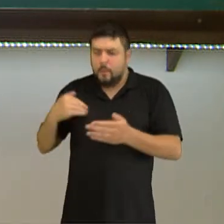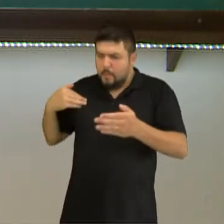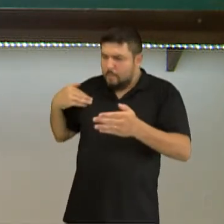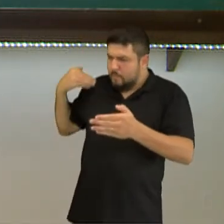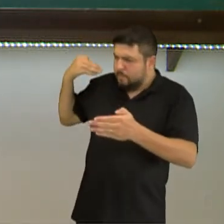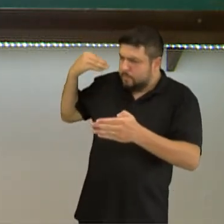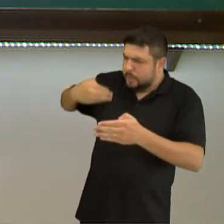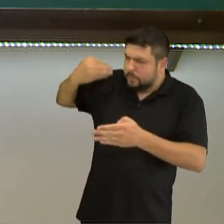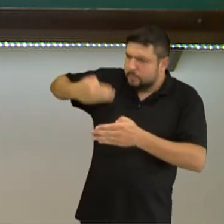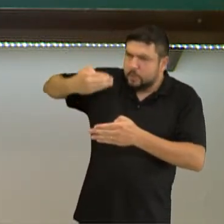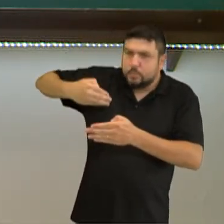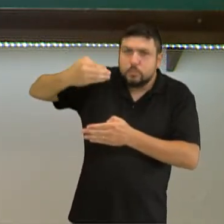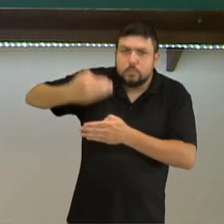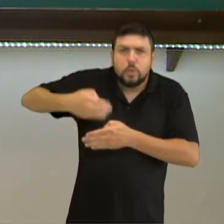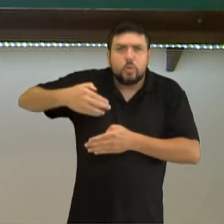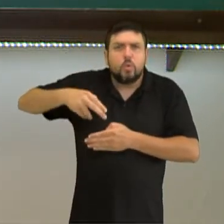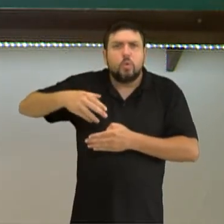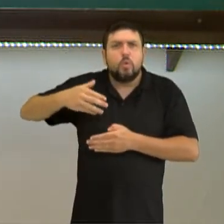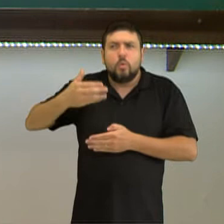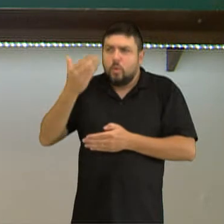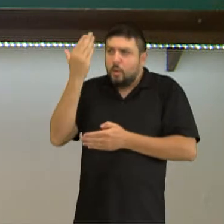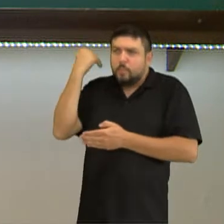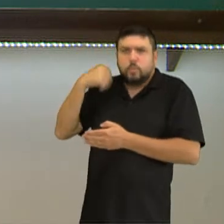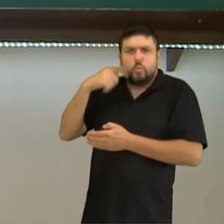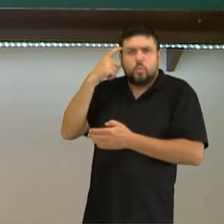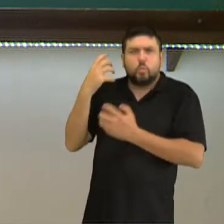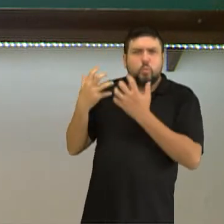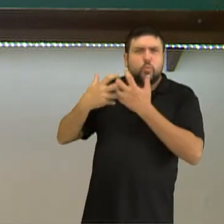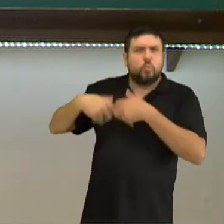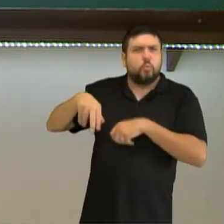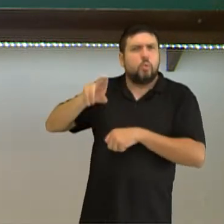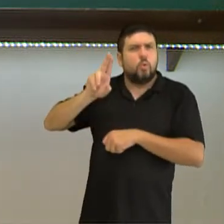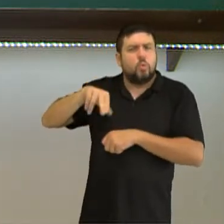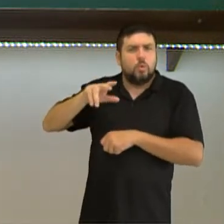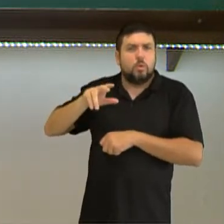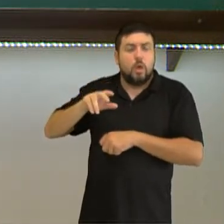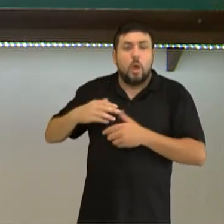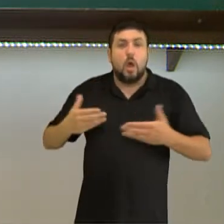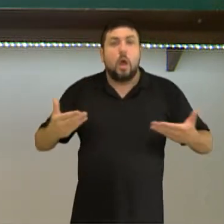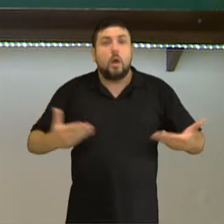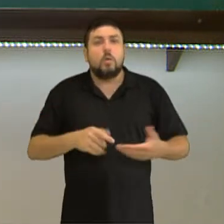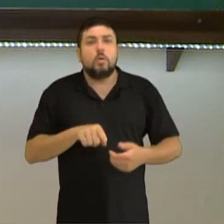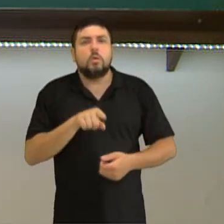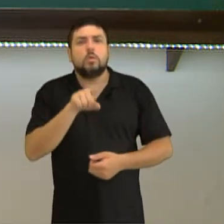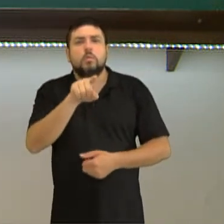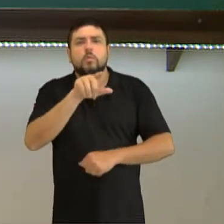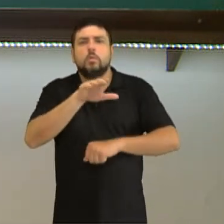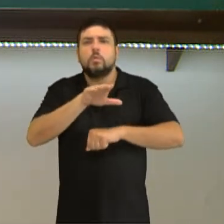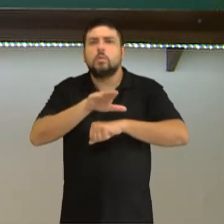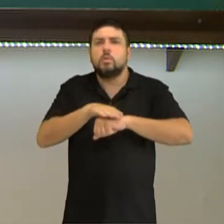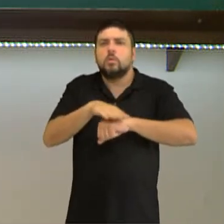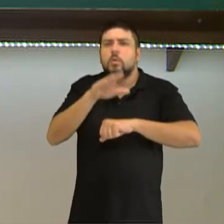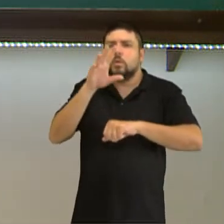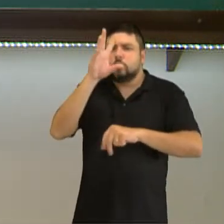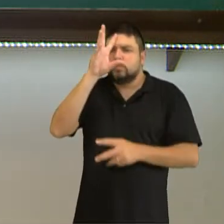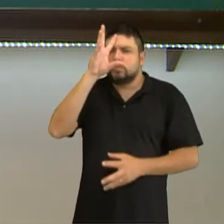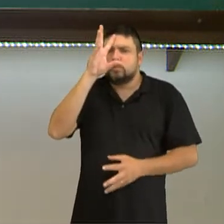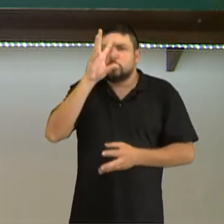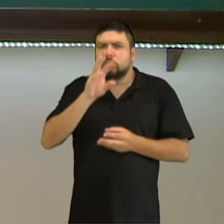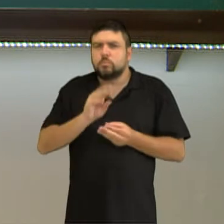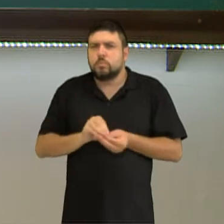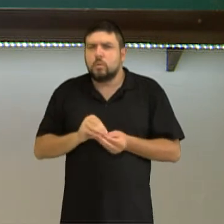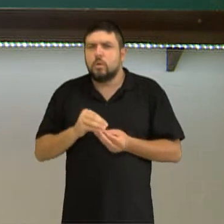essa reflexão que a gente está fazendo. Você já fazia isso no automático. Agora você está entendendo de onde vêm todos